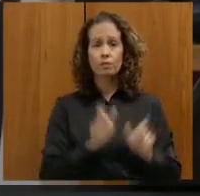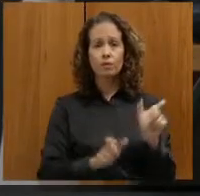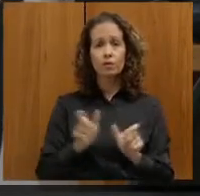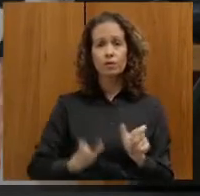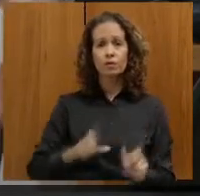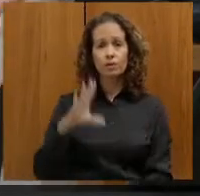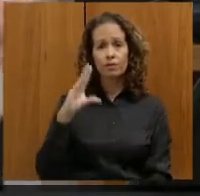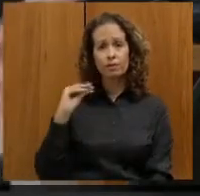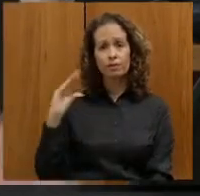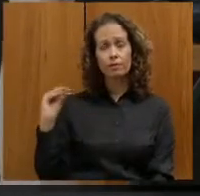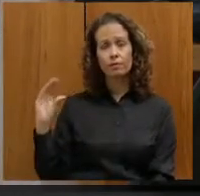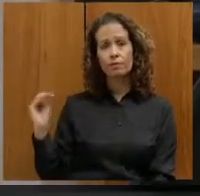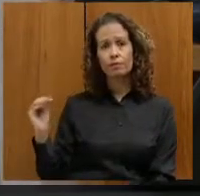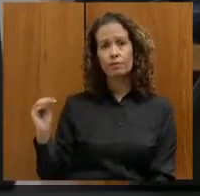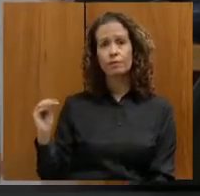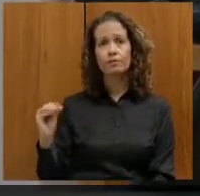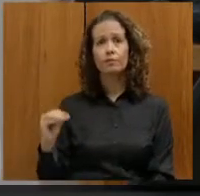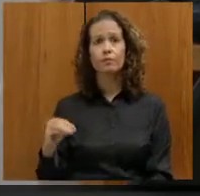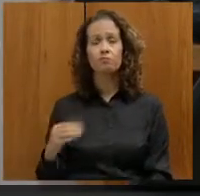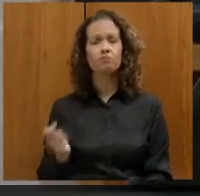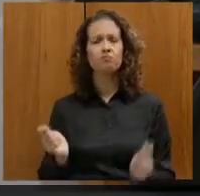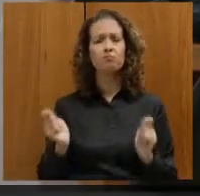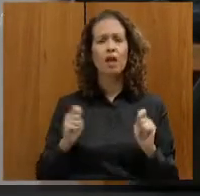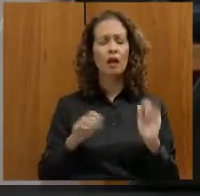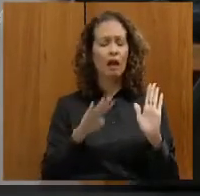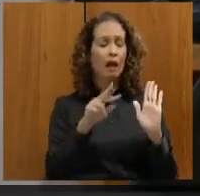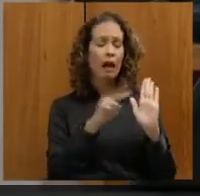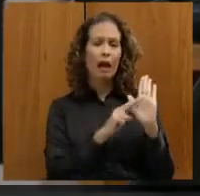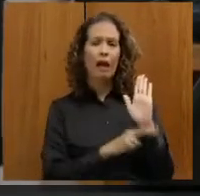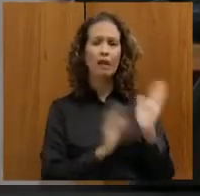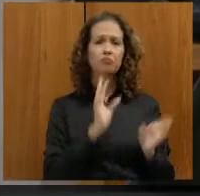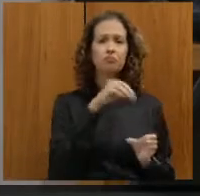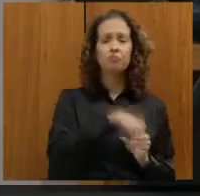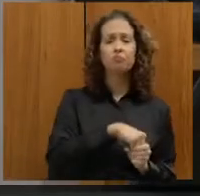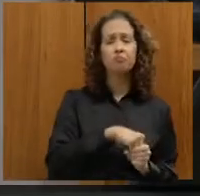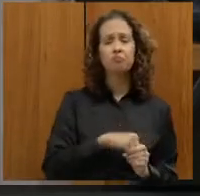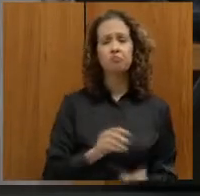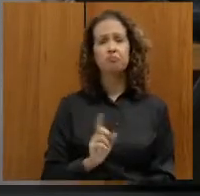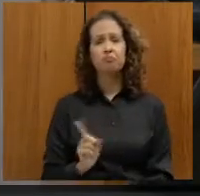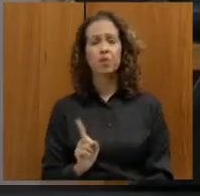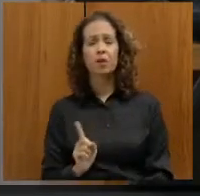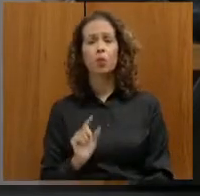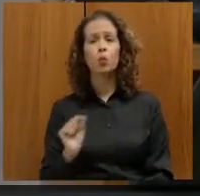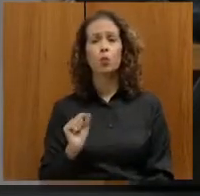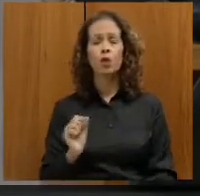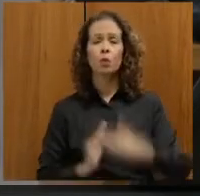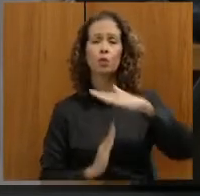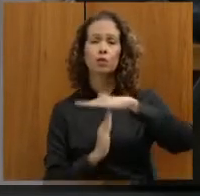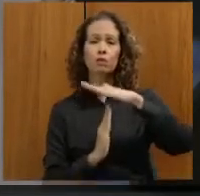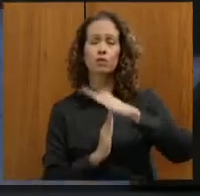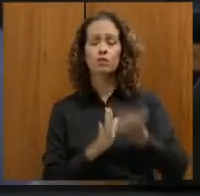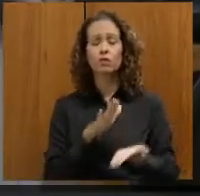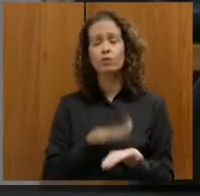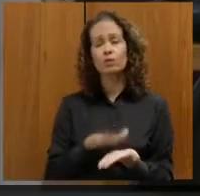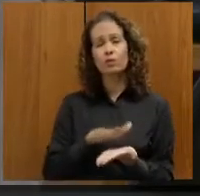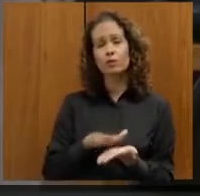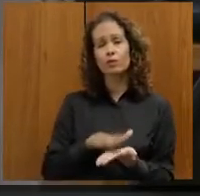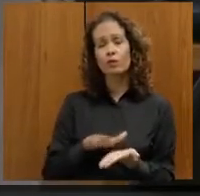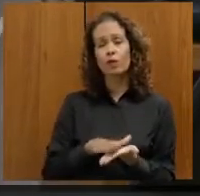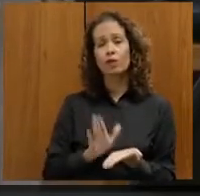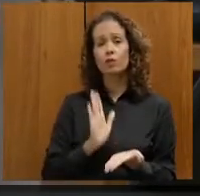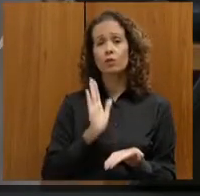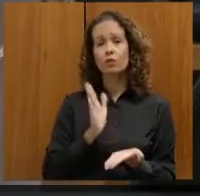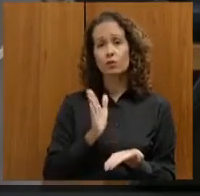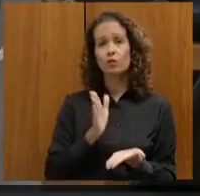na Caedu e na regra do teto de gastos que está prevista na